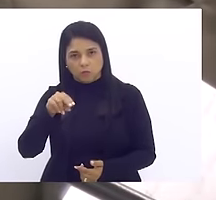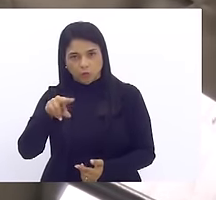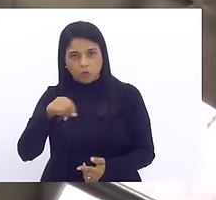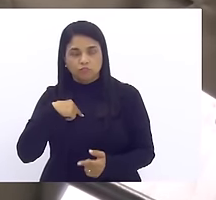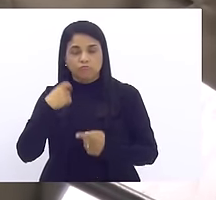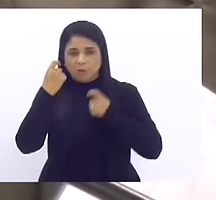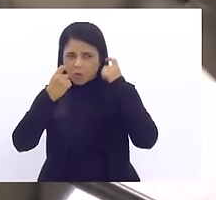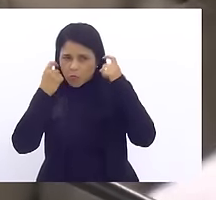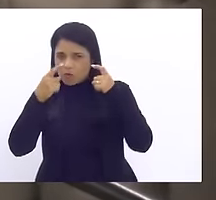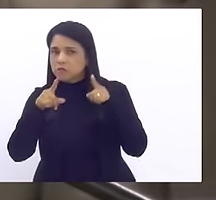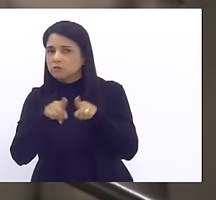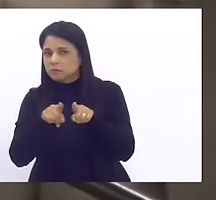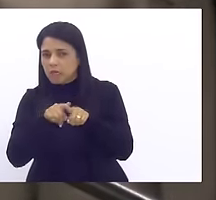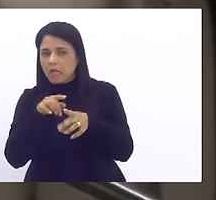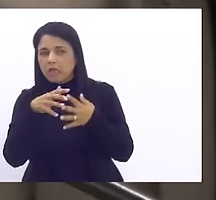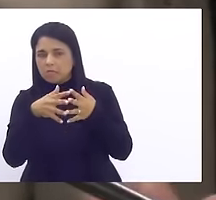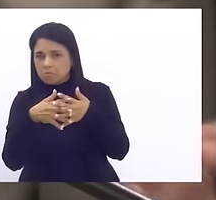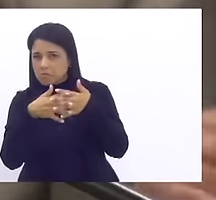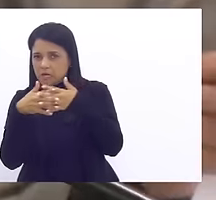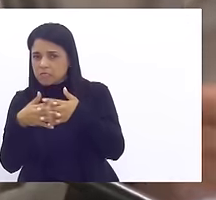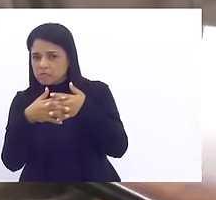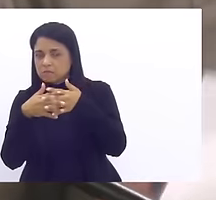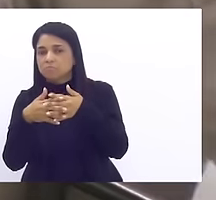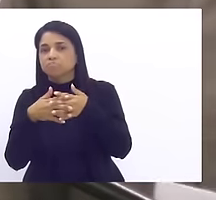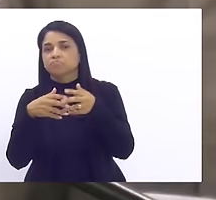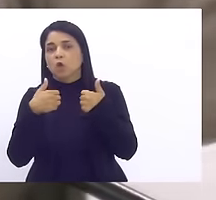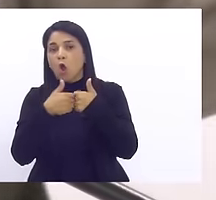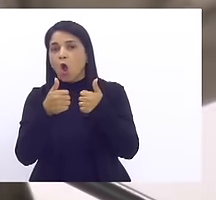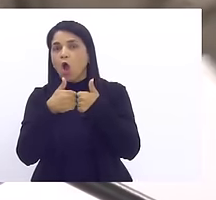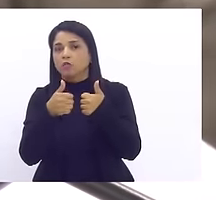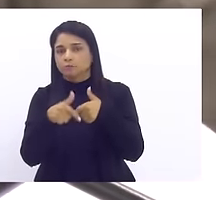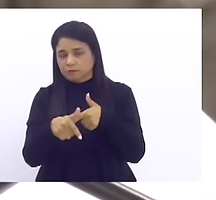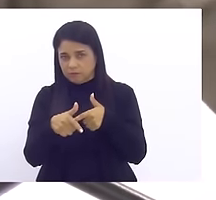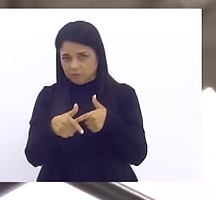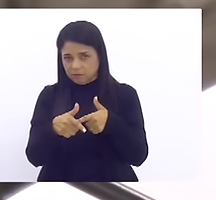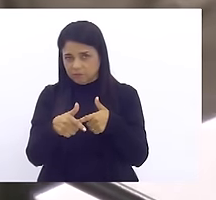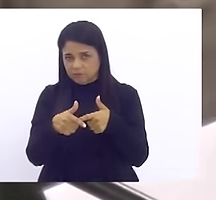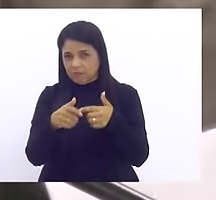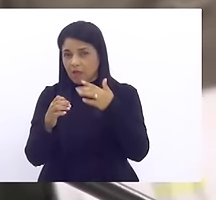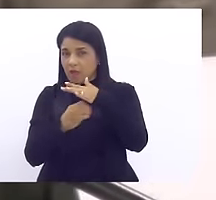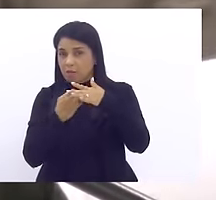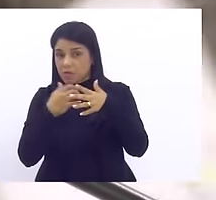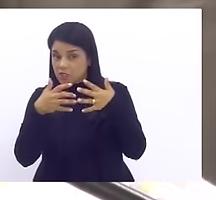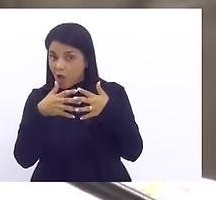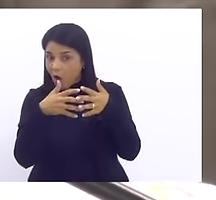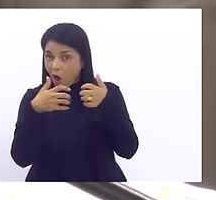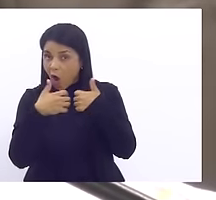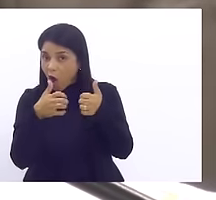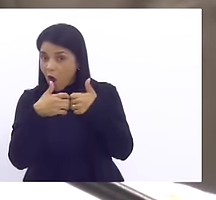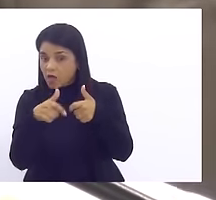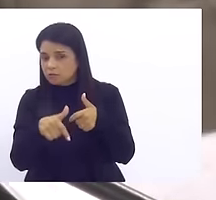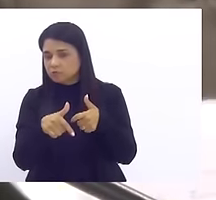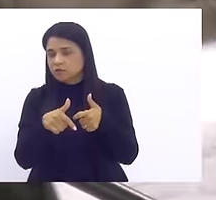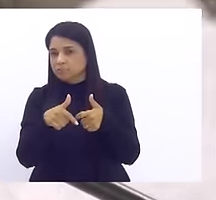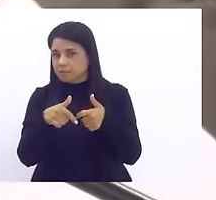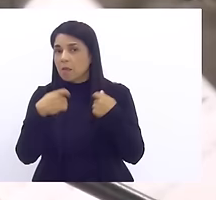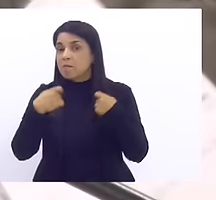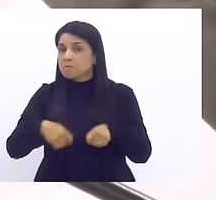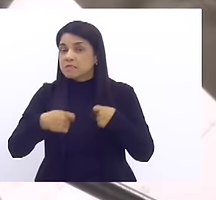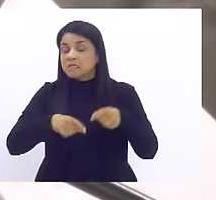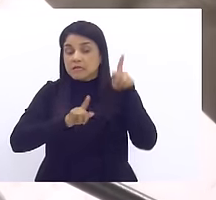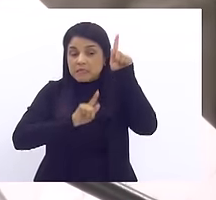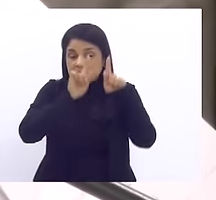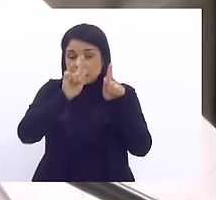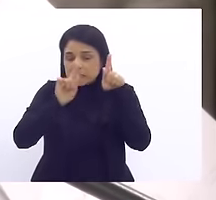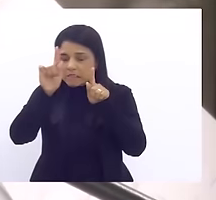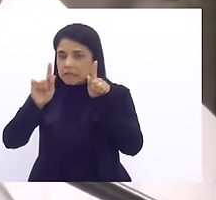é vida tá na hora de licitar essas linhas Sem dúvida não mas sem história é licitar mesmo porque na hora porque uma coisa uma pergunta eu vou fazer para